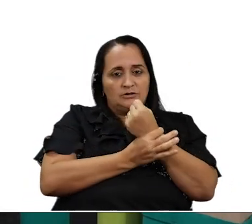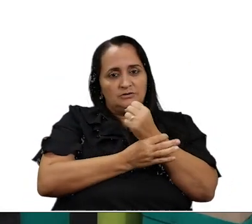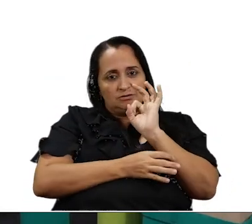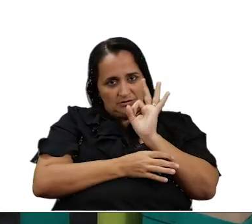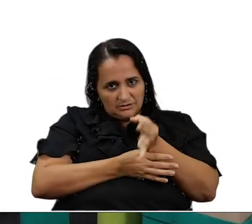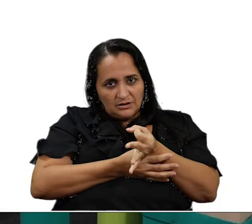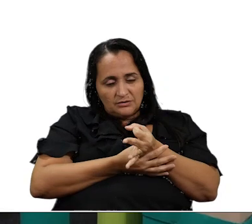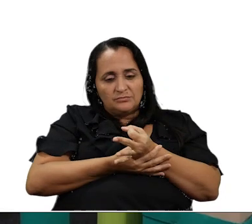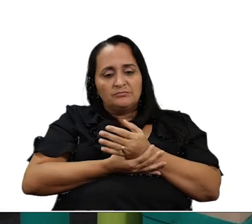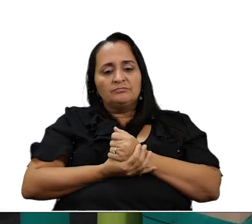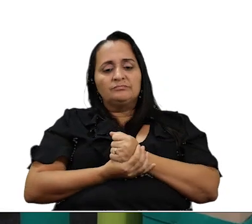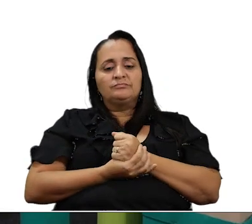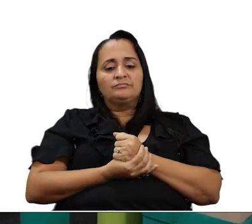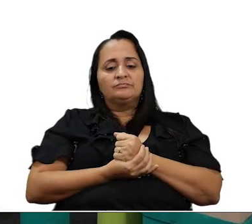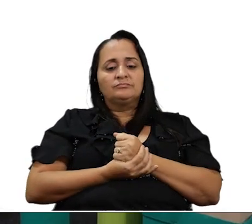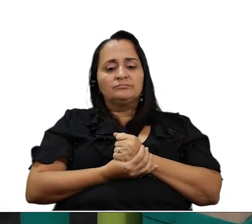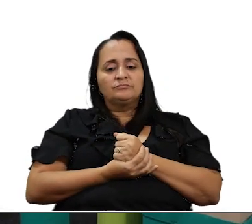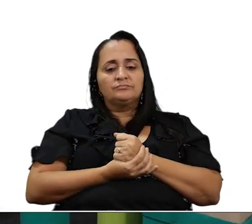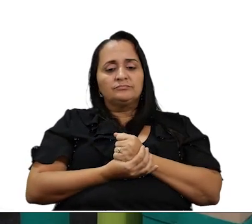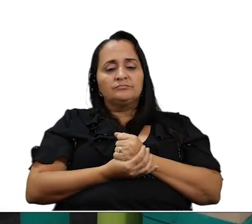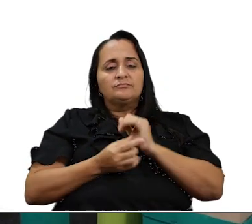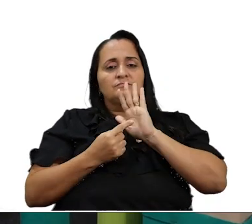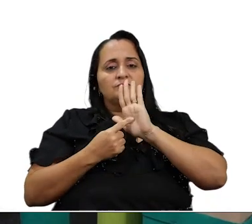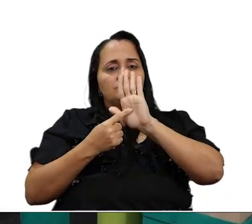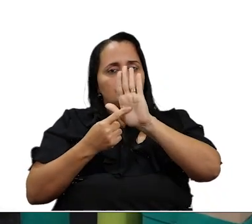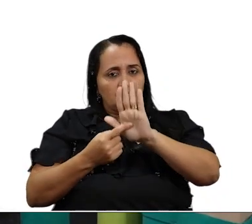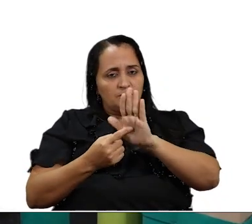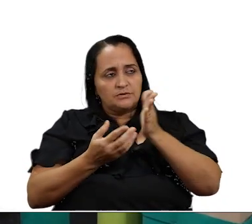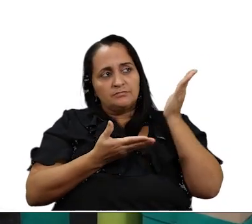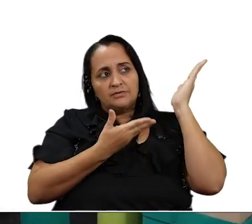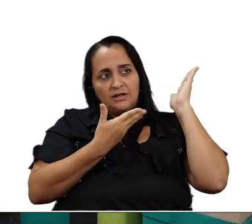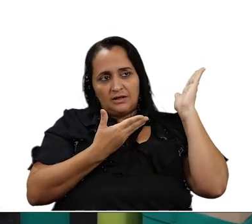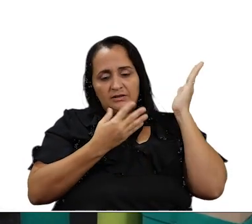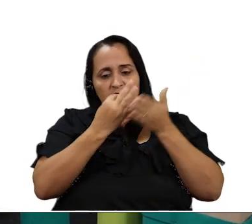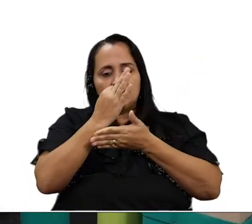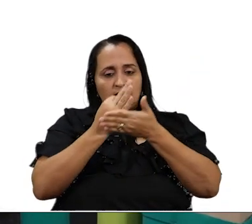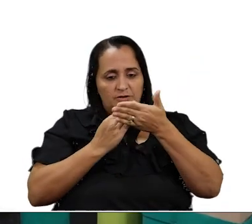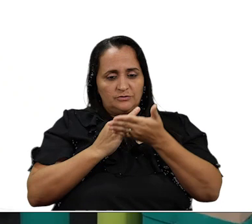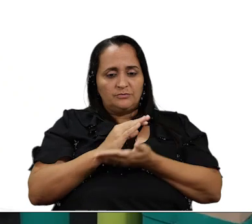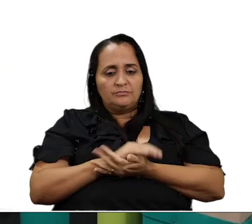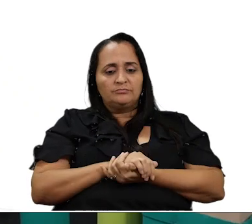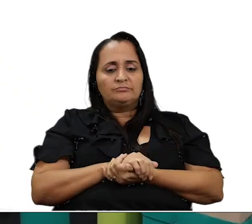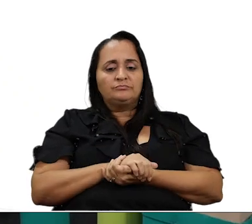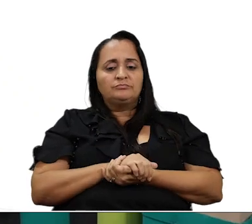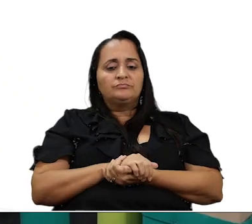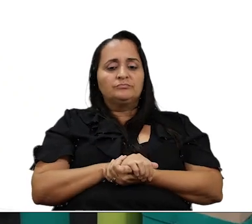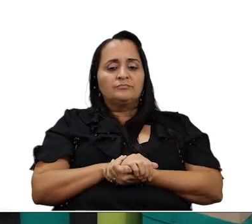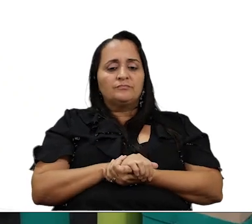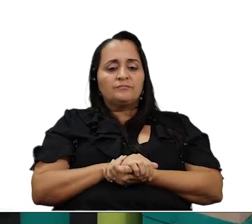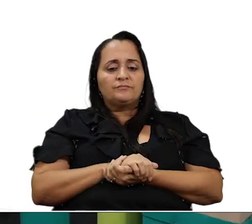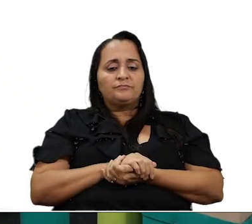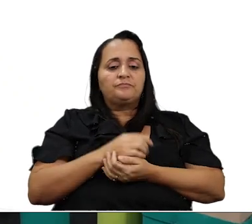certo? Trago aqui para vocês esse texto aqui. É o texto